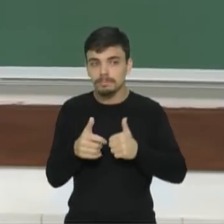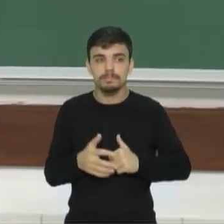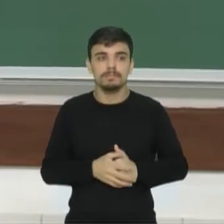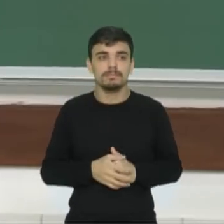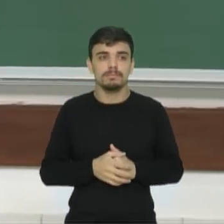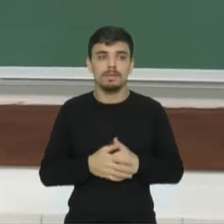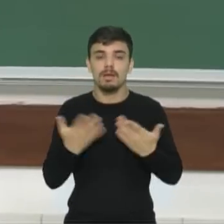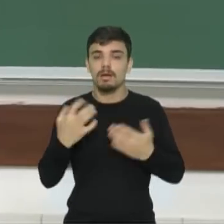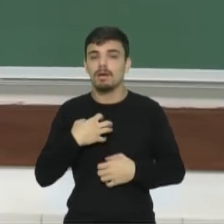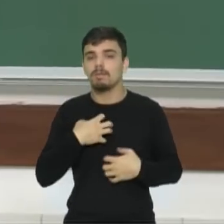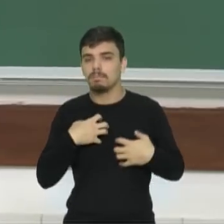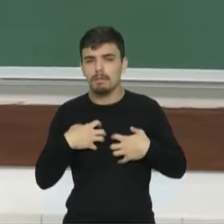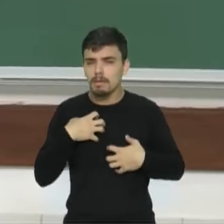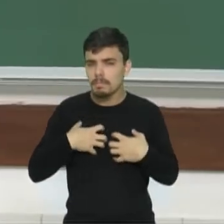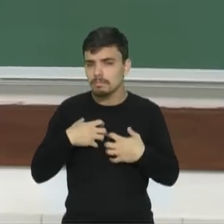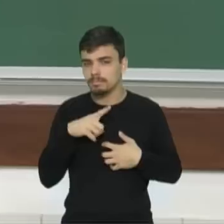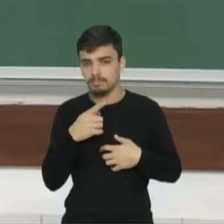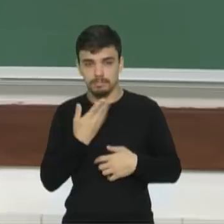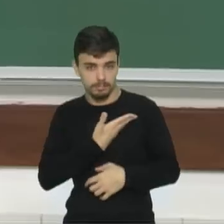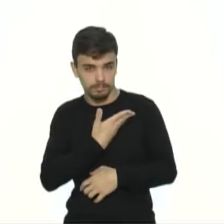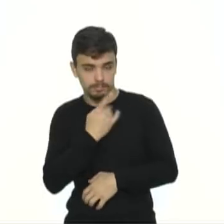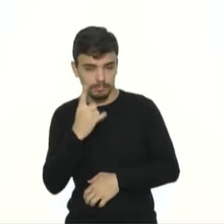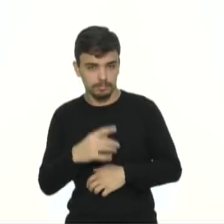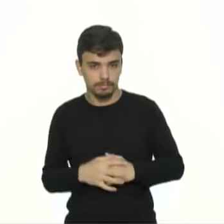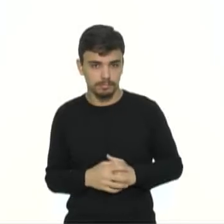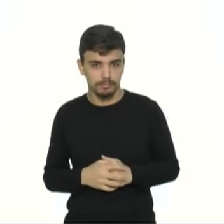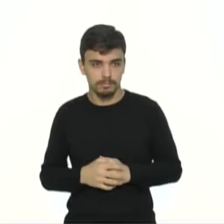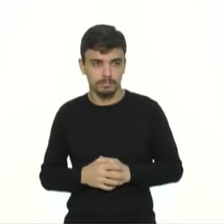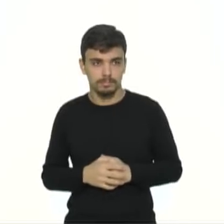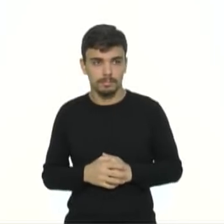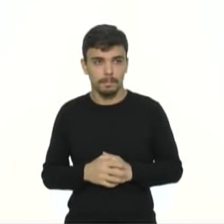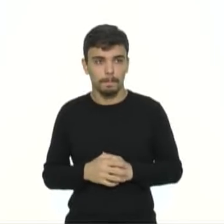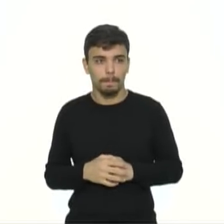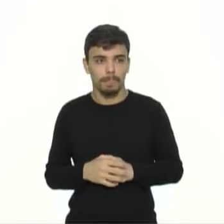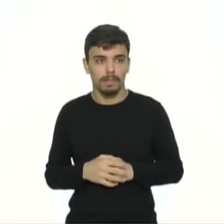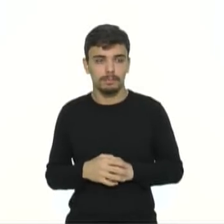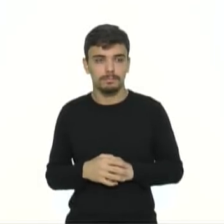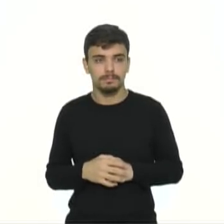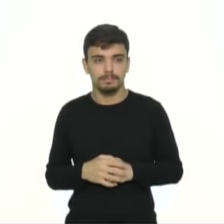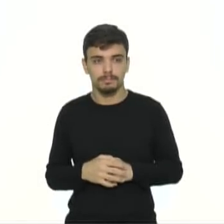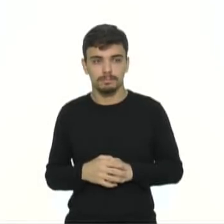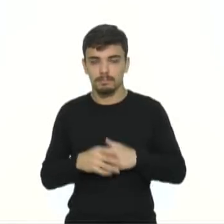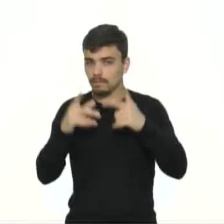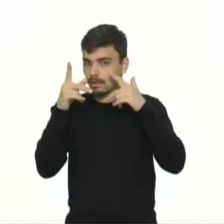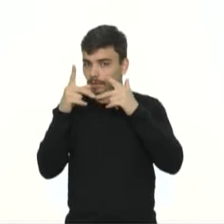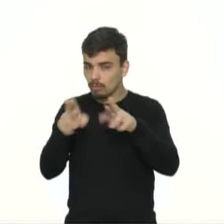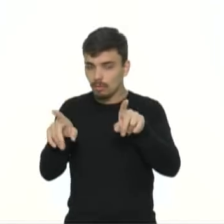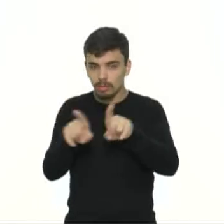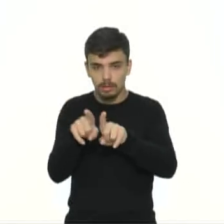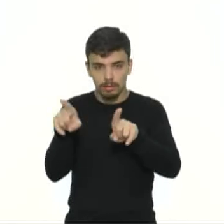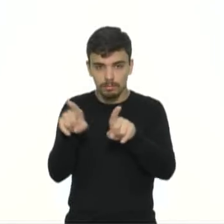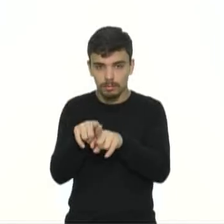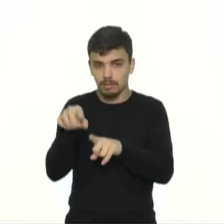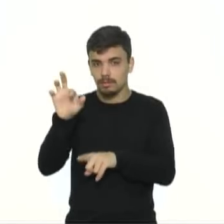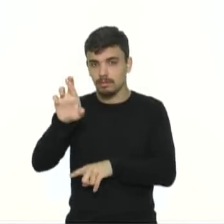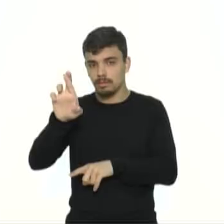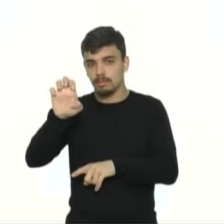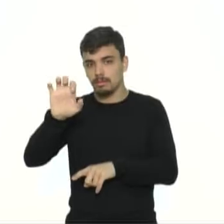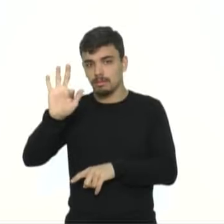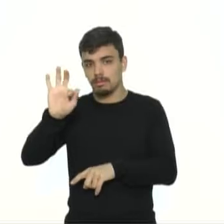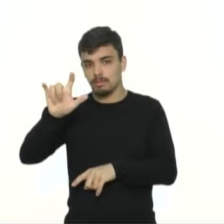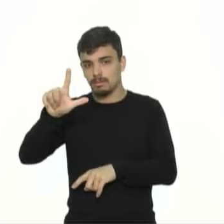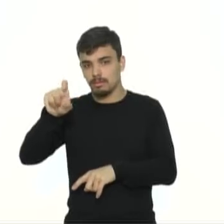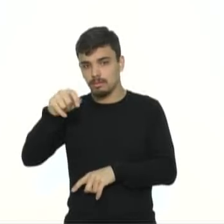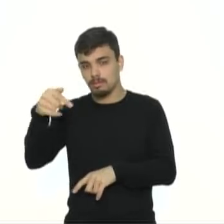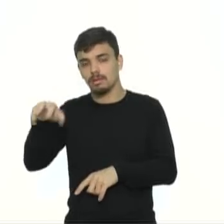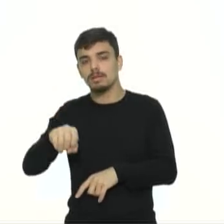nosso amigo chimpanzé, nosso parente próximo, Pantroglodites. Mesmo fenômeno. Os raios incidem sobre a superfície